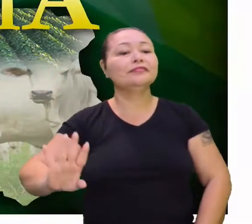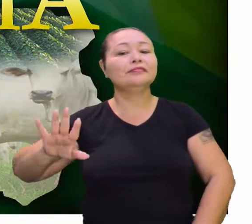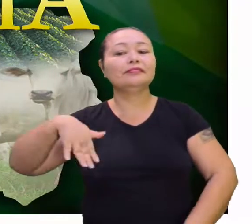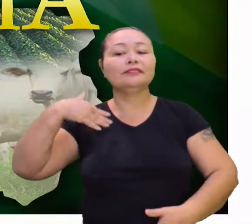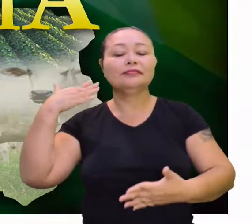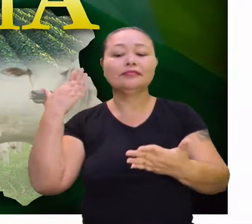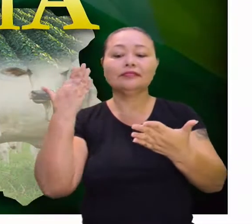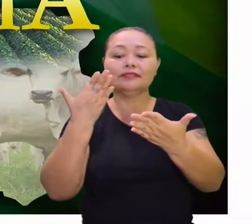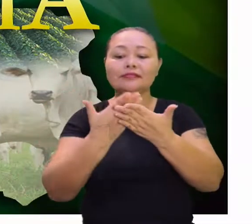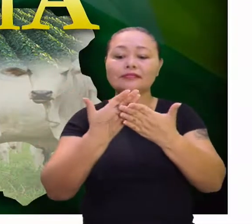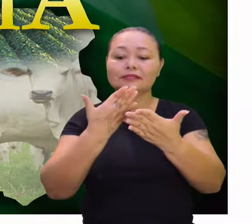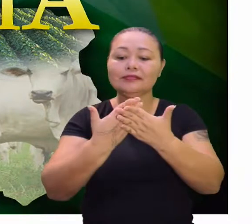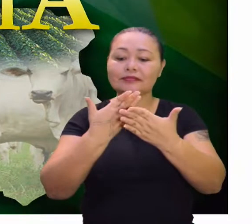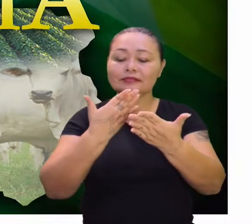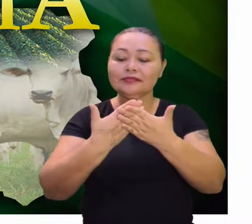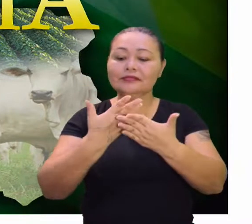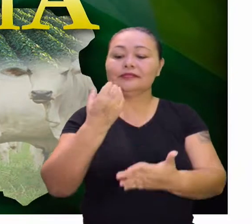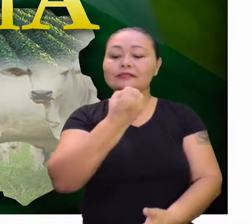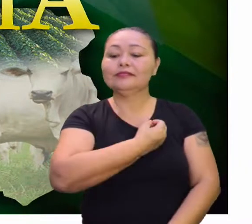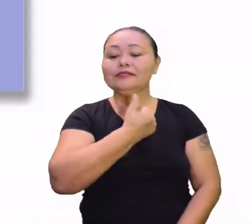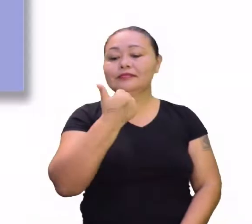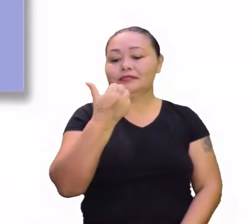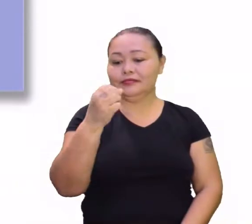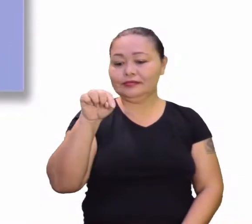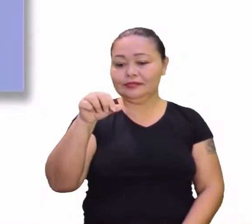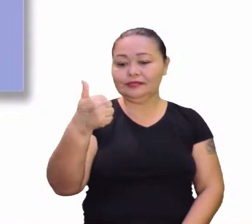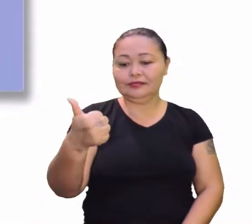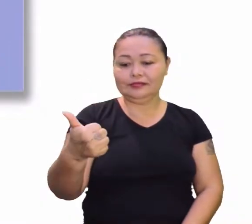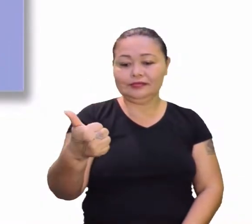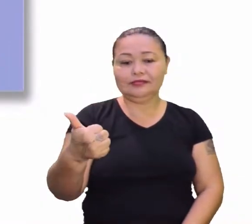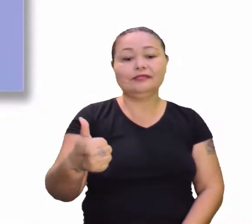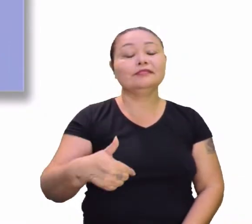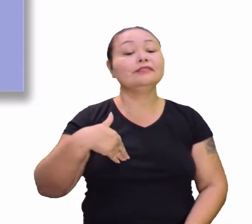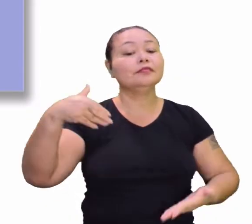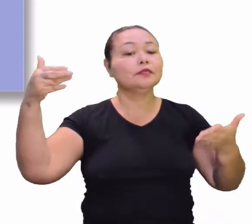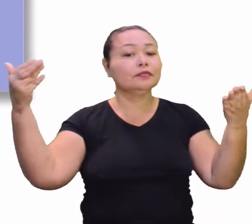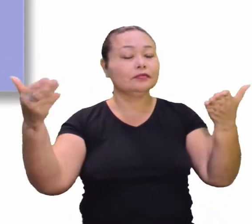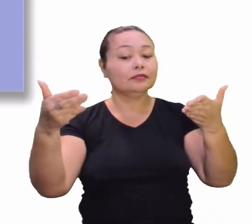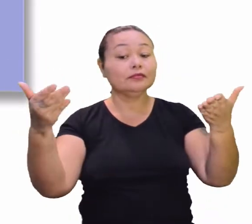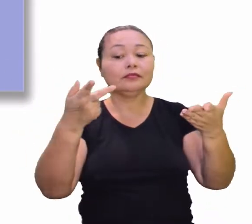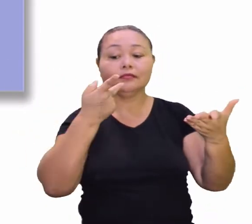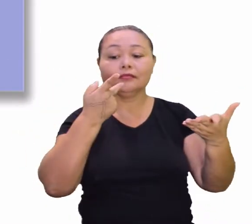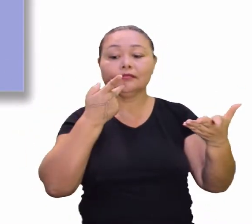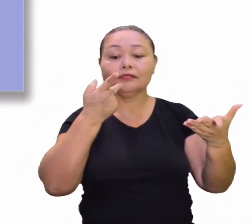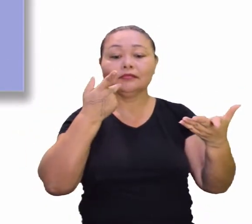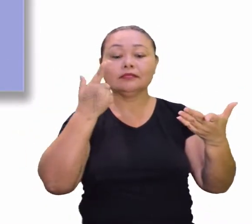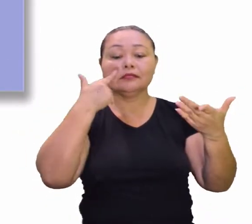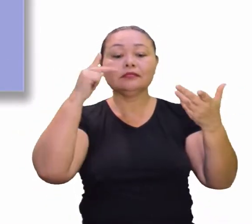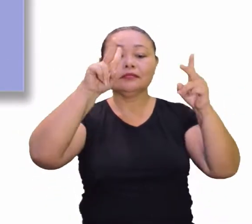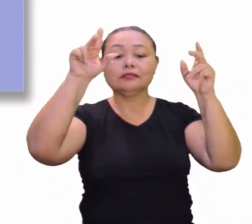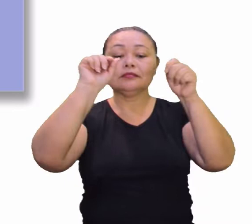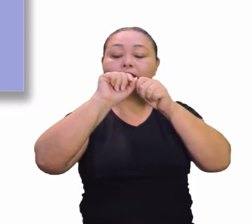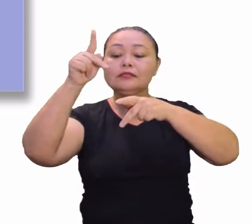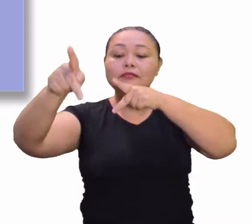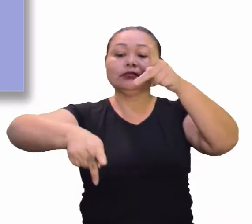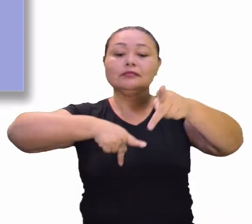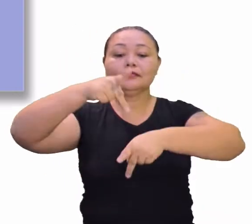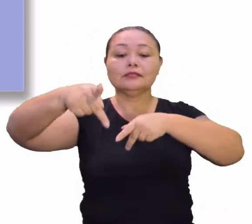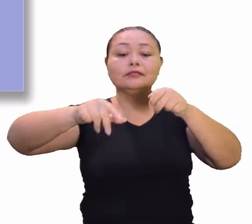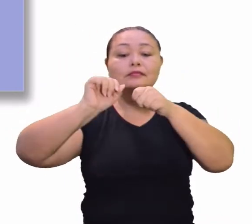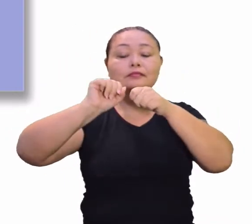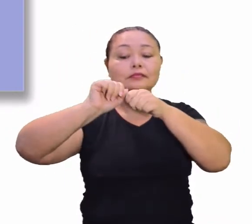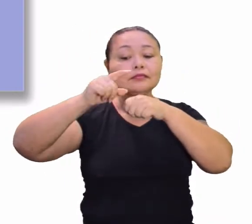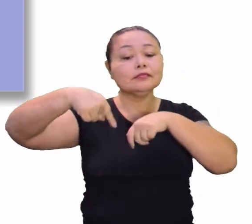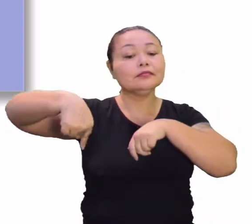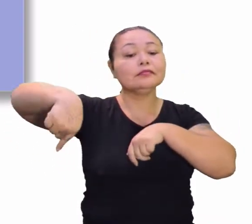Aula 16.1, já a gente está encerrando já. Hoje a gente vai falar sobre aspectos populacionais de